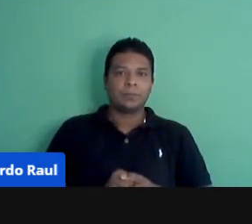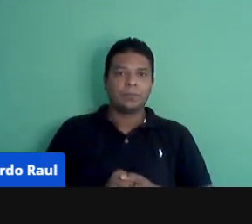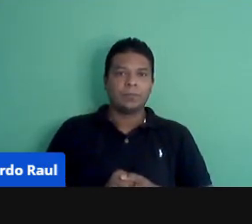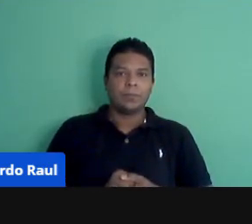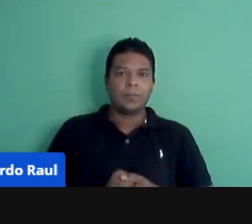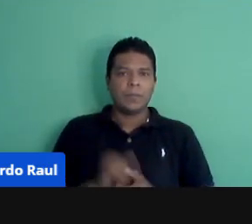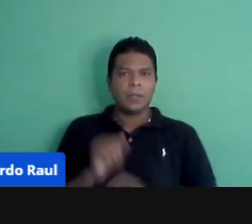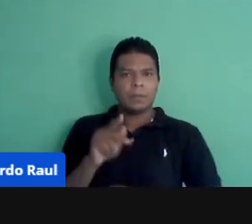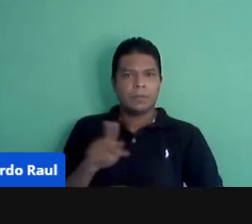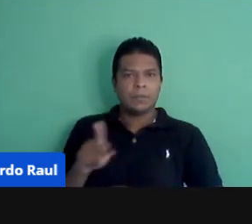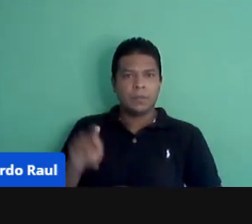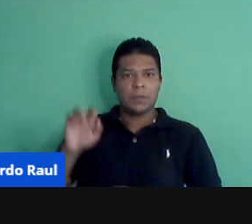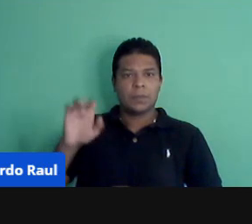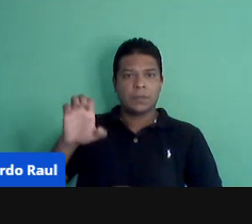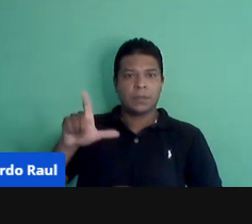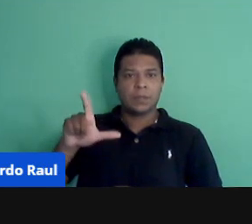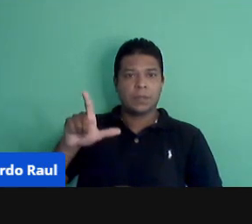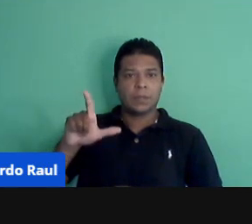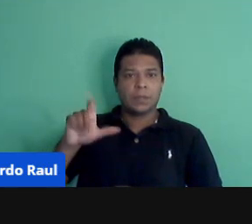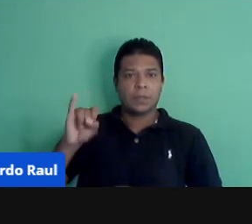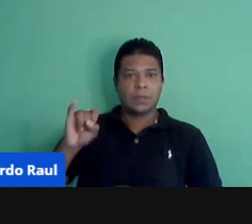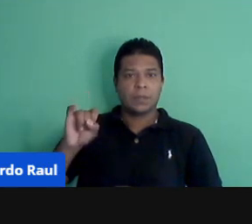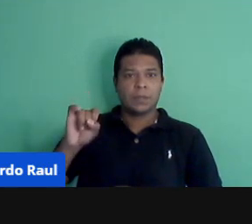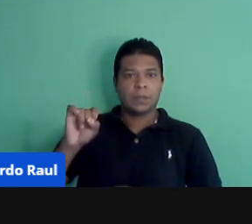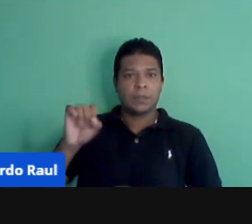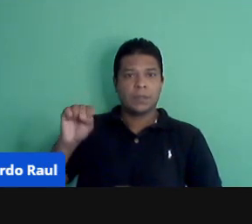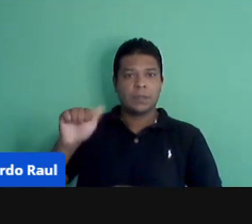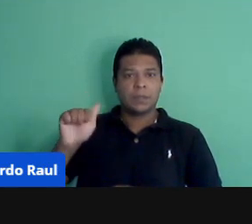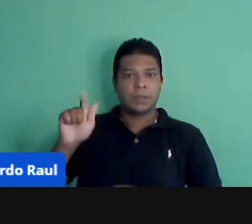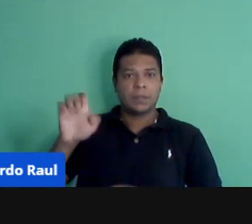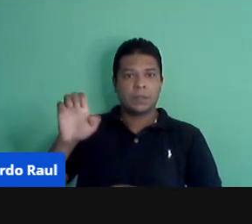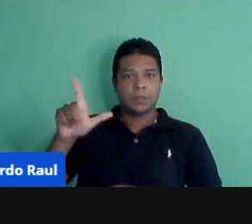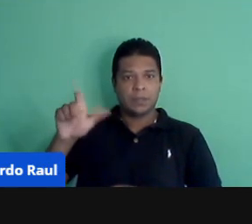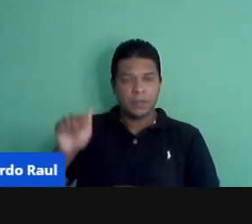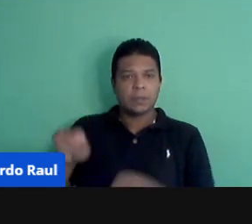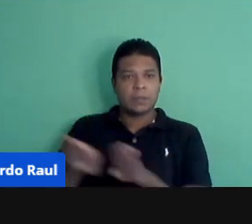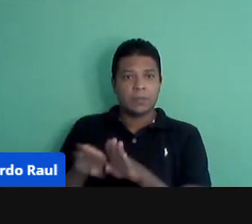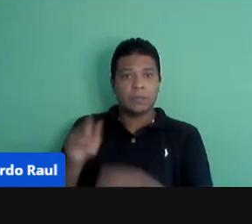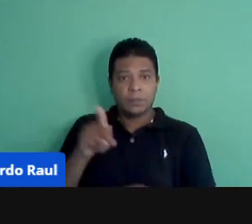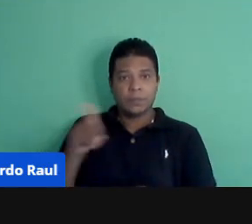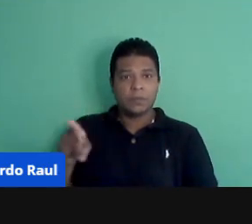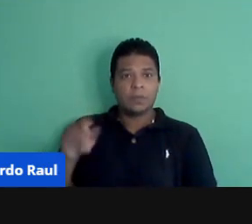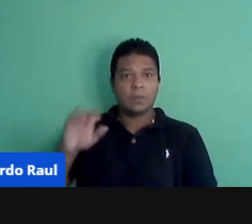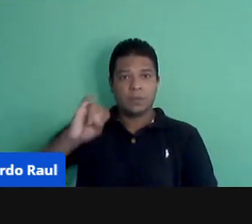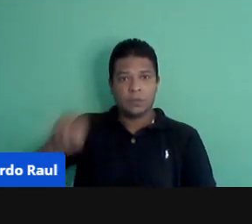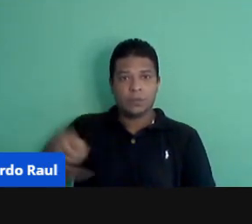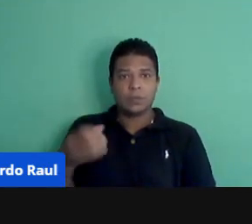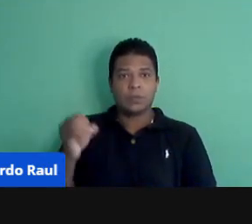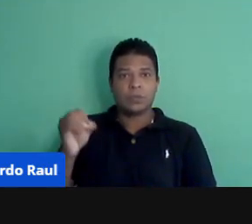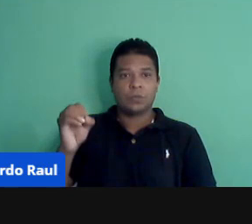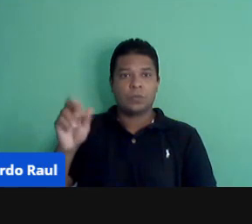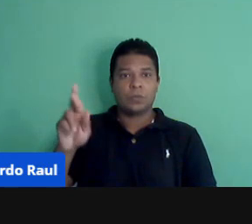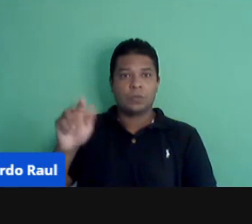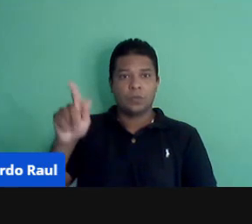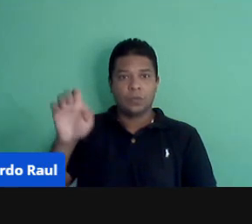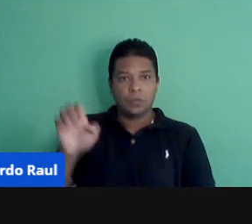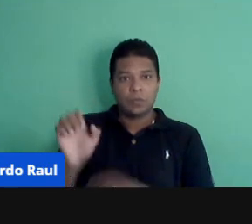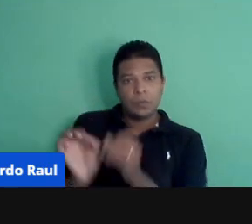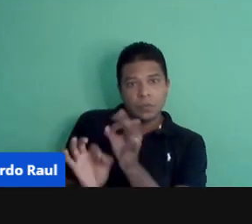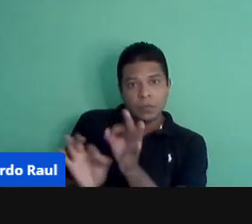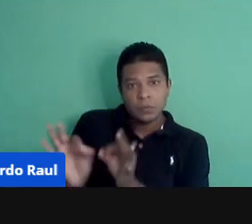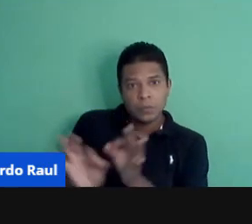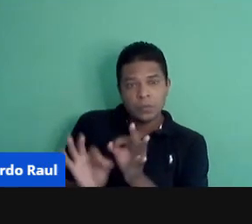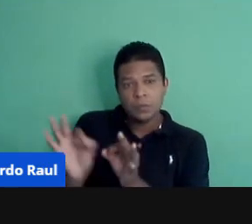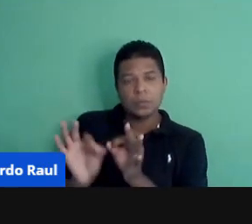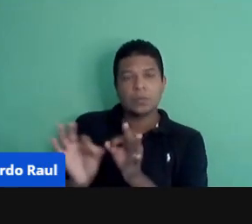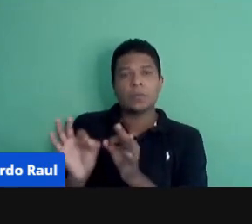Elisângela, e ouvindo o que você disse, o professor Jorge também pontuou essa questão do planejamento estar focado no